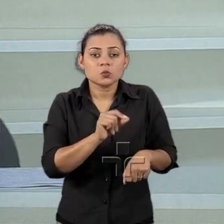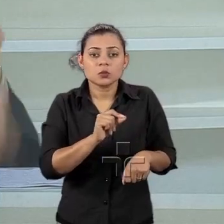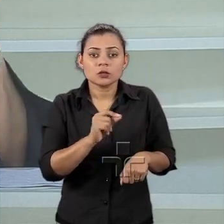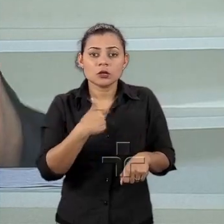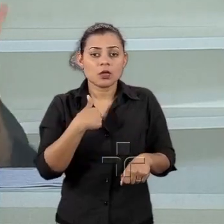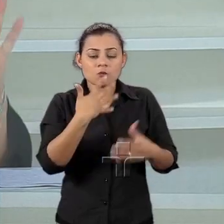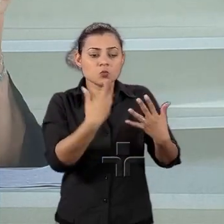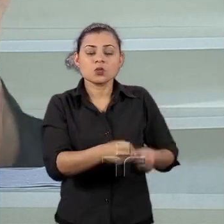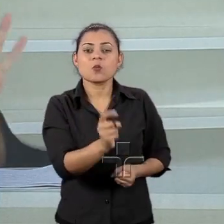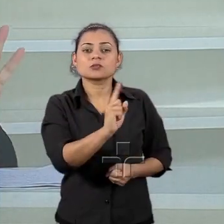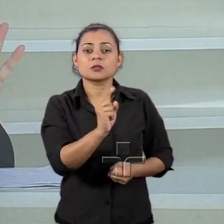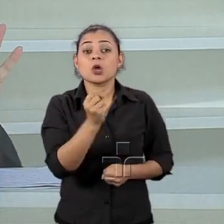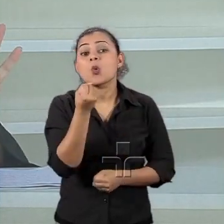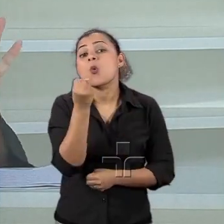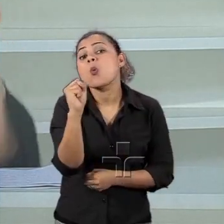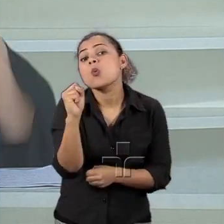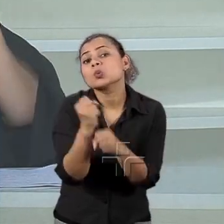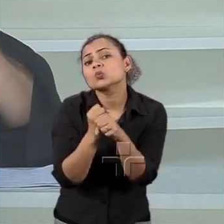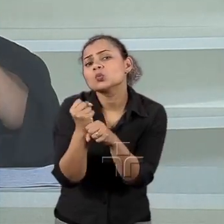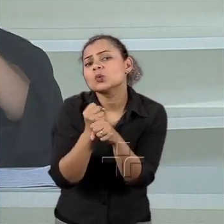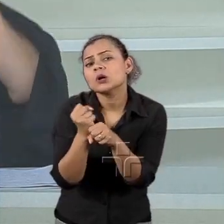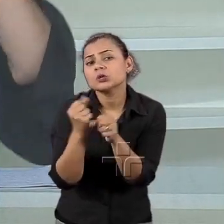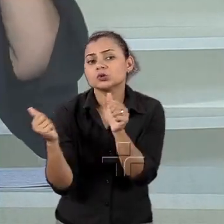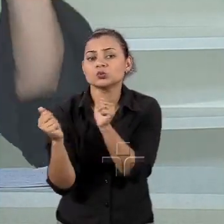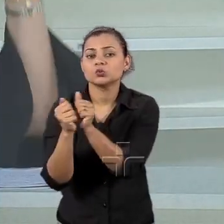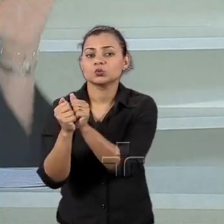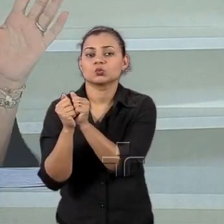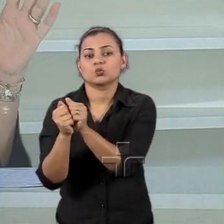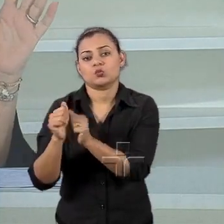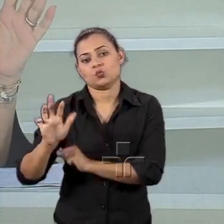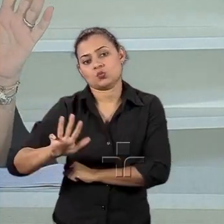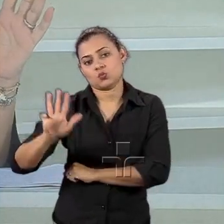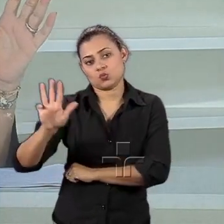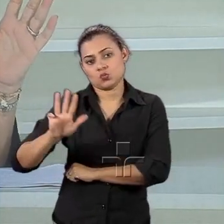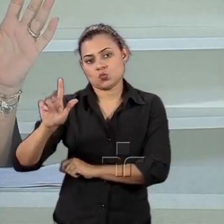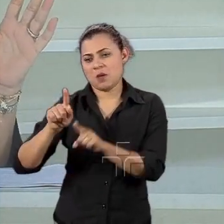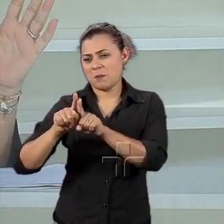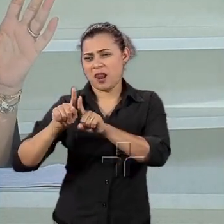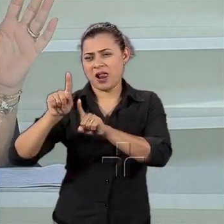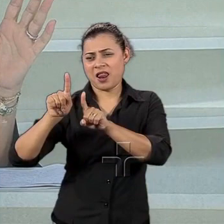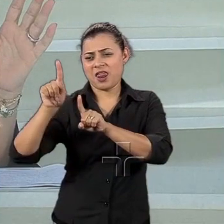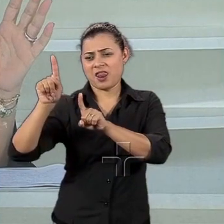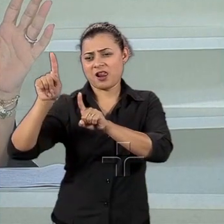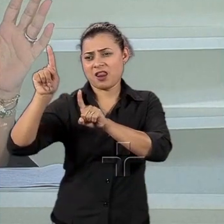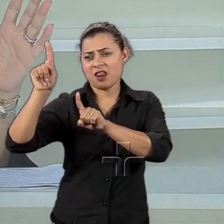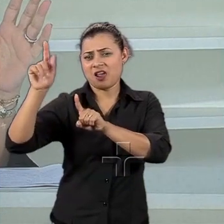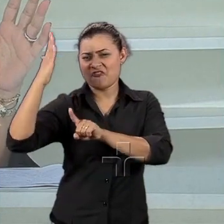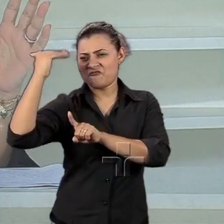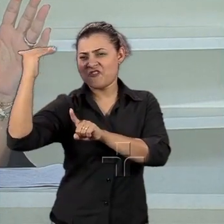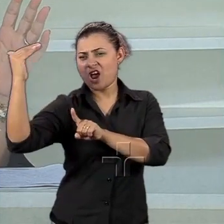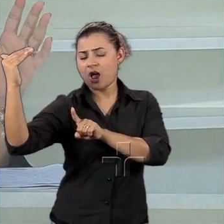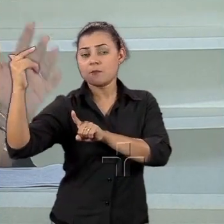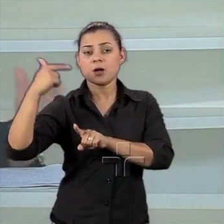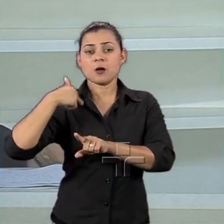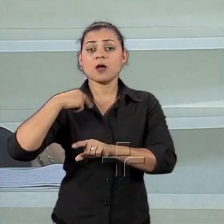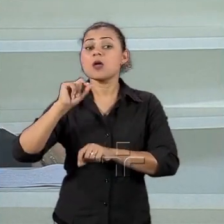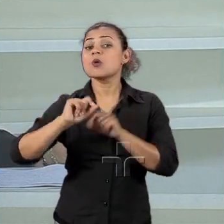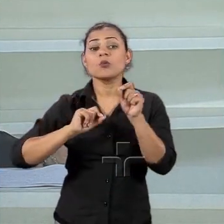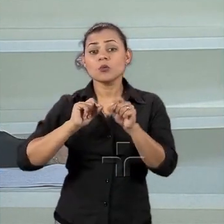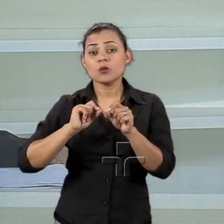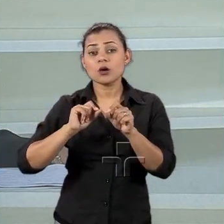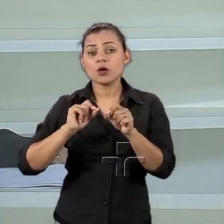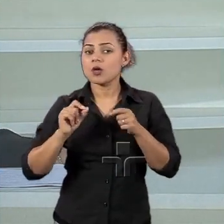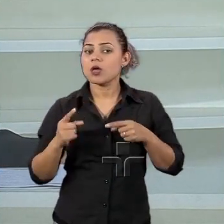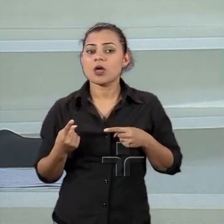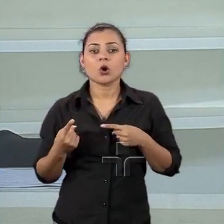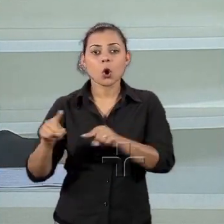histórico, eu fiquei 8 anos com o Lula no auge da sua popularidade, e eu fiz